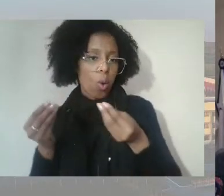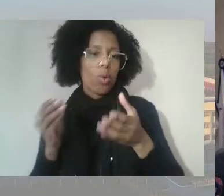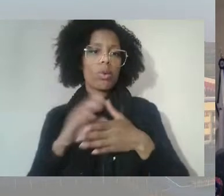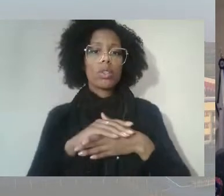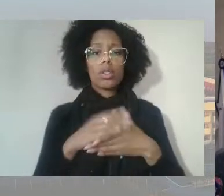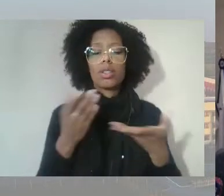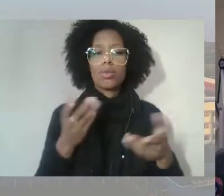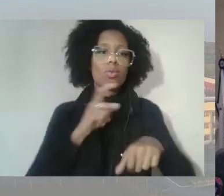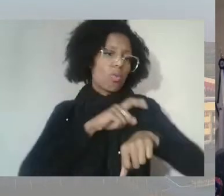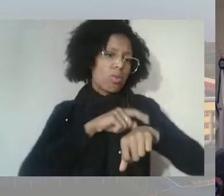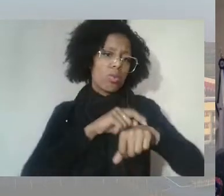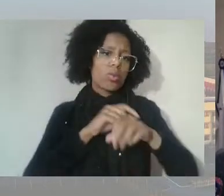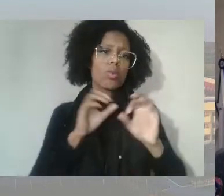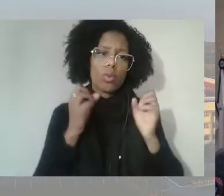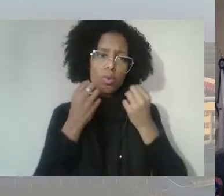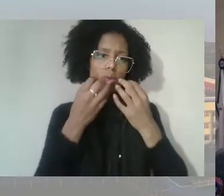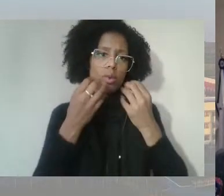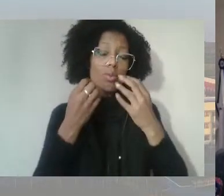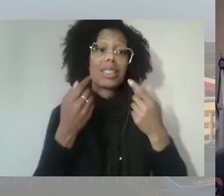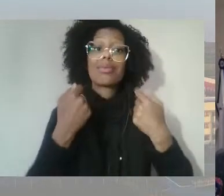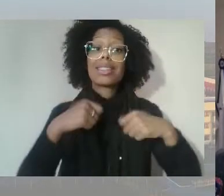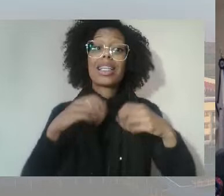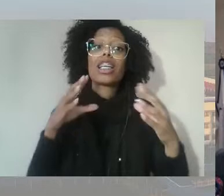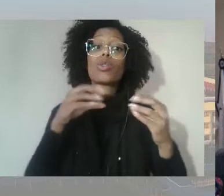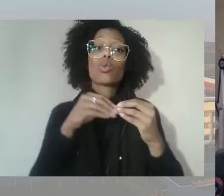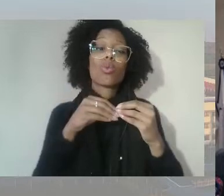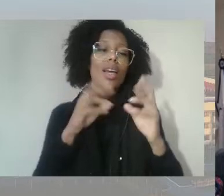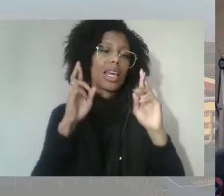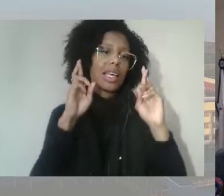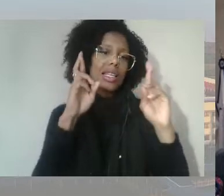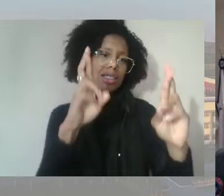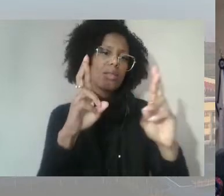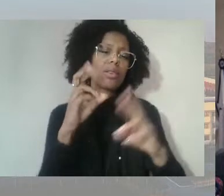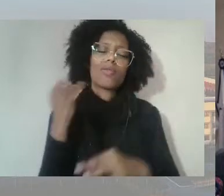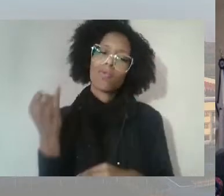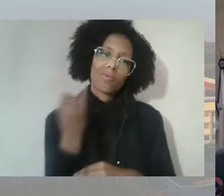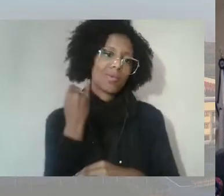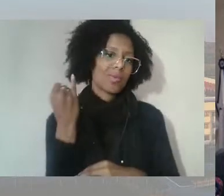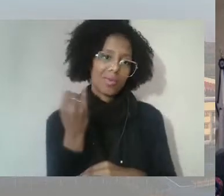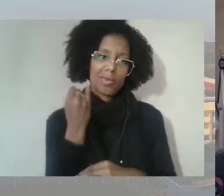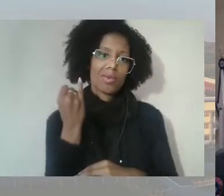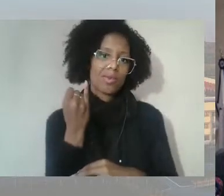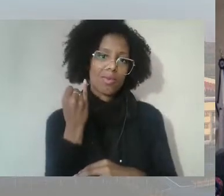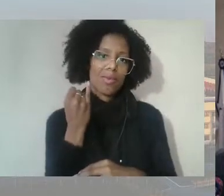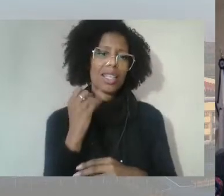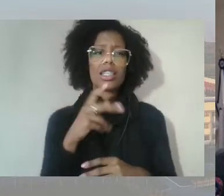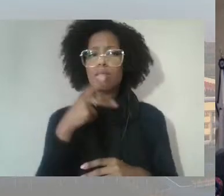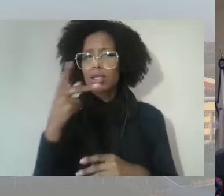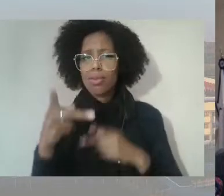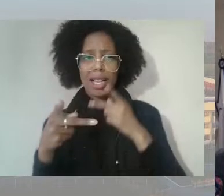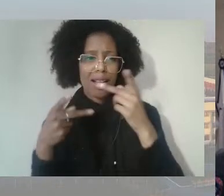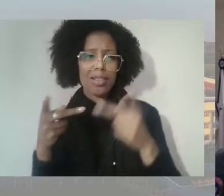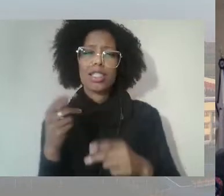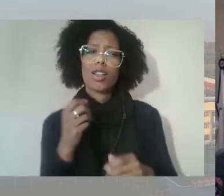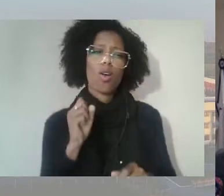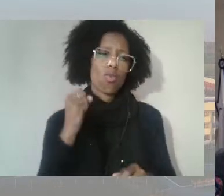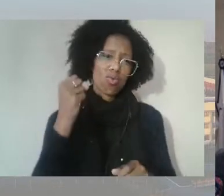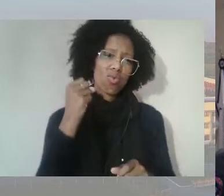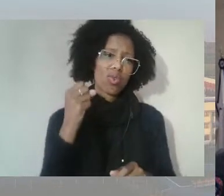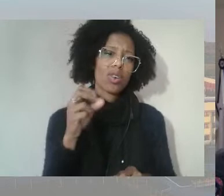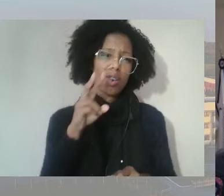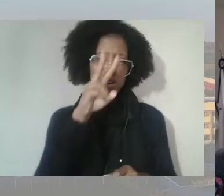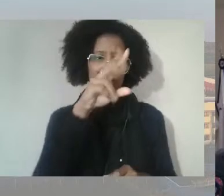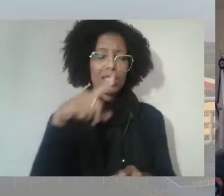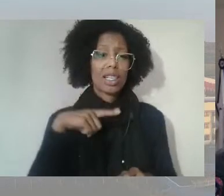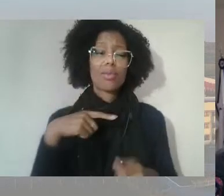eu acho que o que resume tudo é o respeito. Eu acho que a gente, apesar de umas palavras mais fortes, né, mas eu acho que o